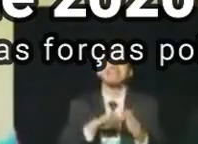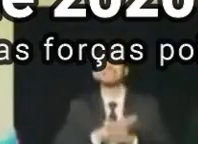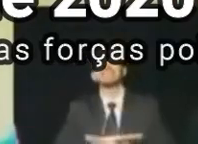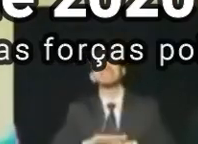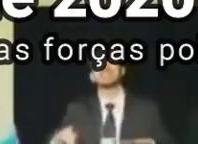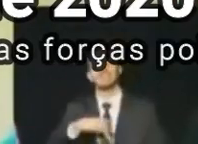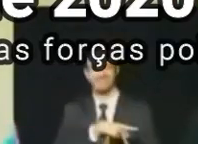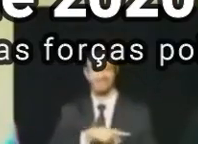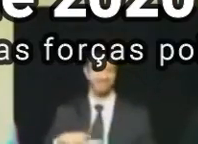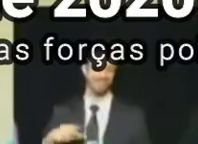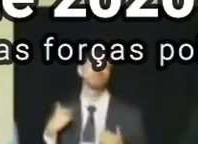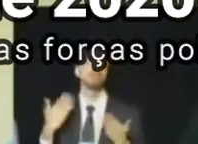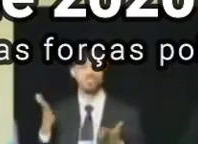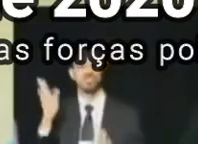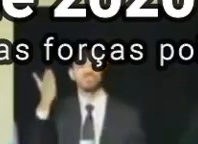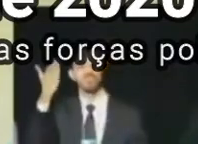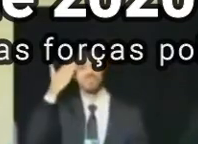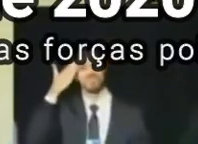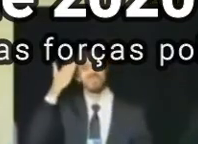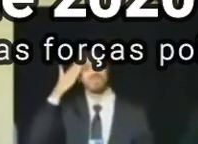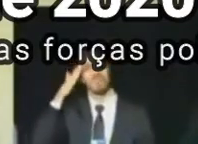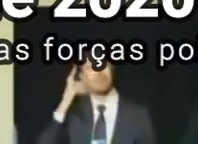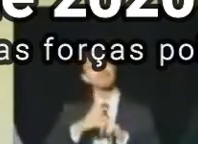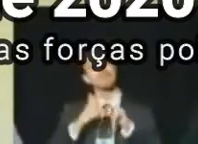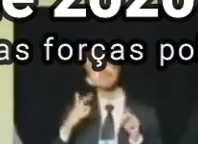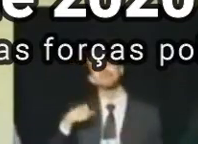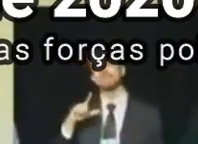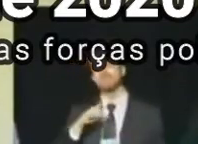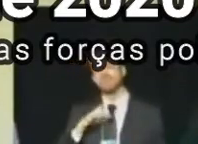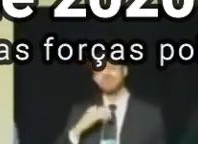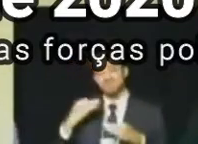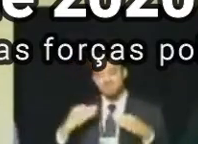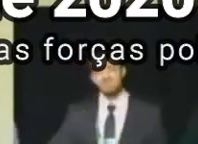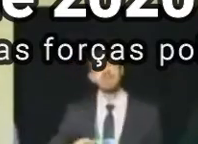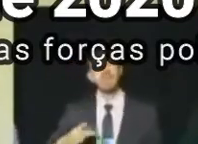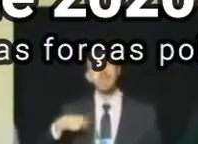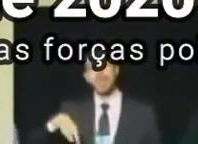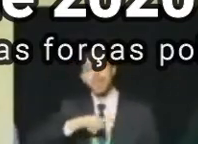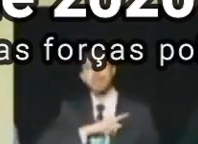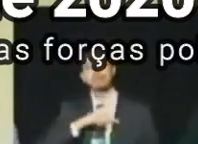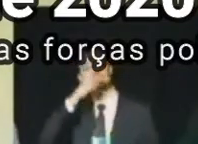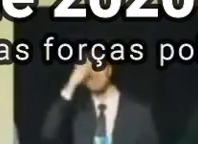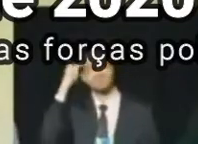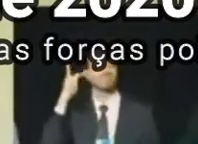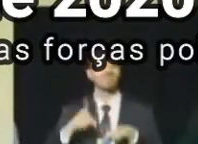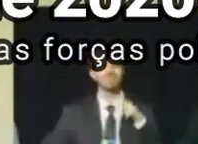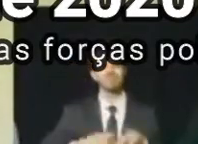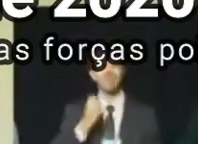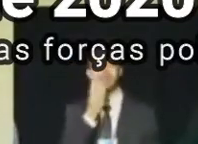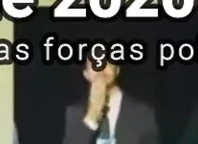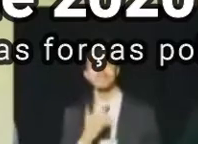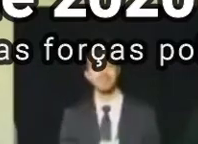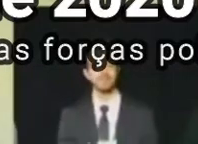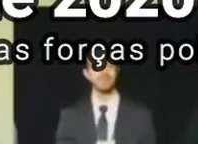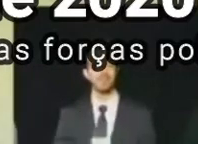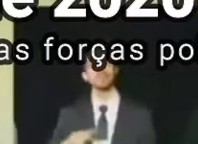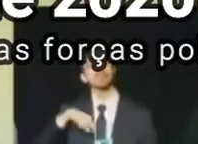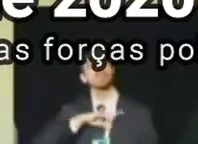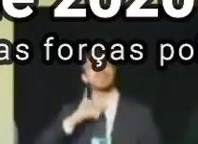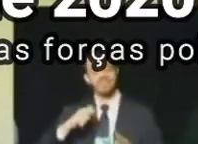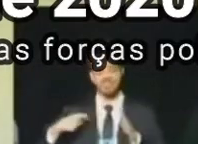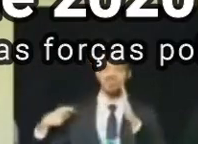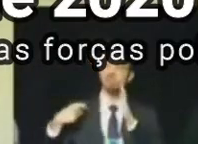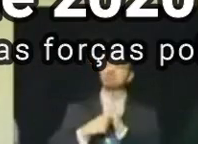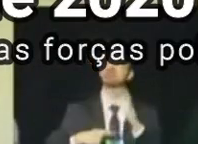tenho certeza que nós, pessoas de bem, vamos cada vez mais lutar